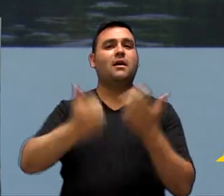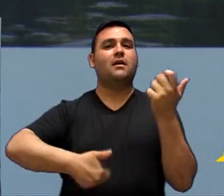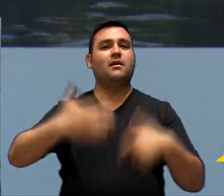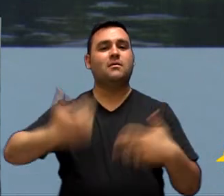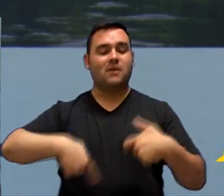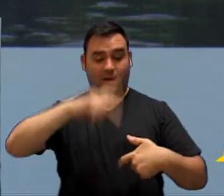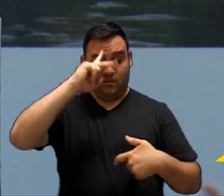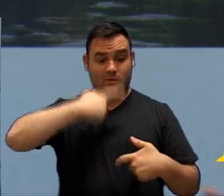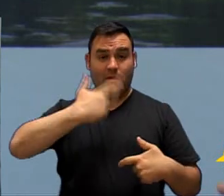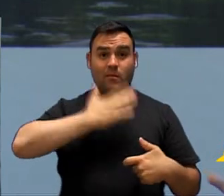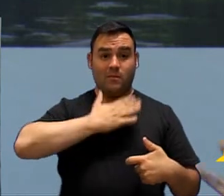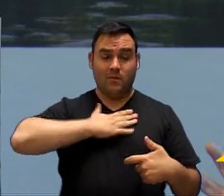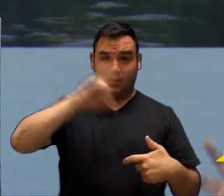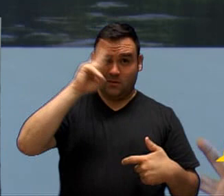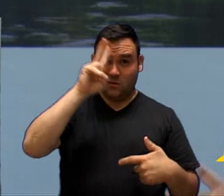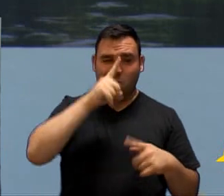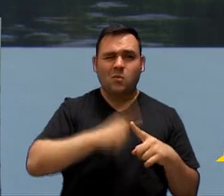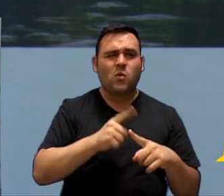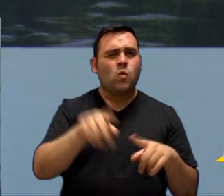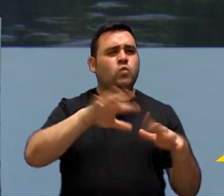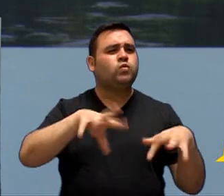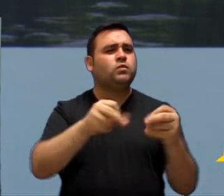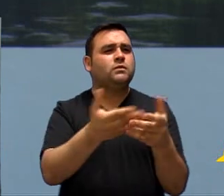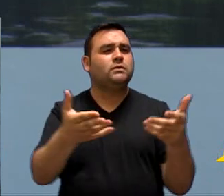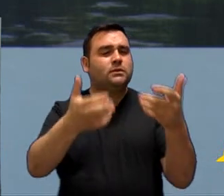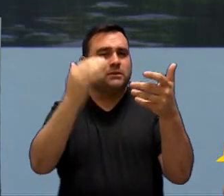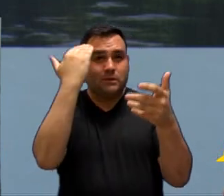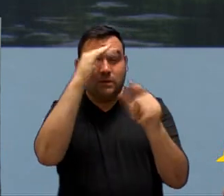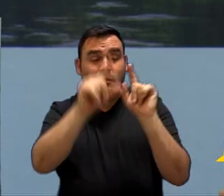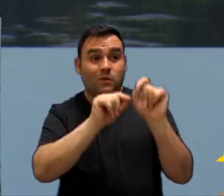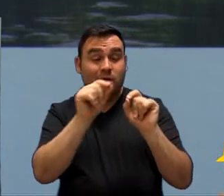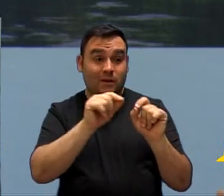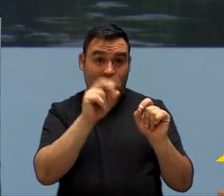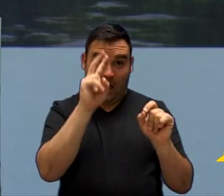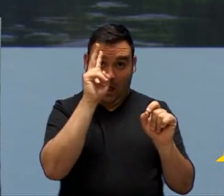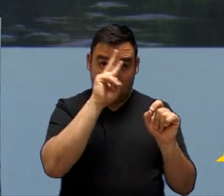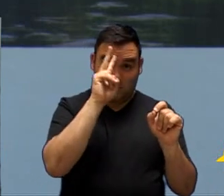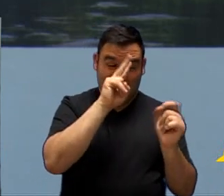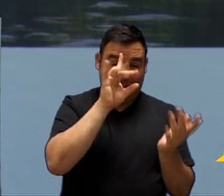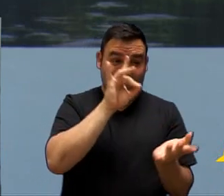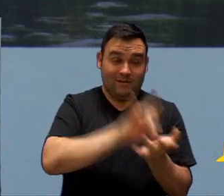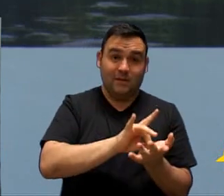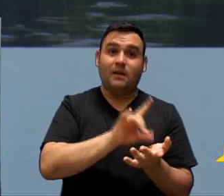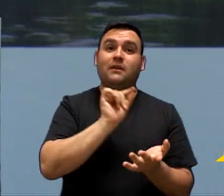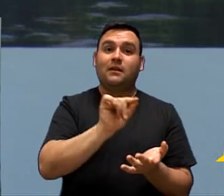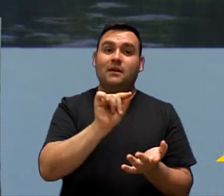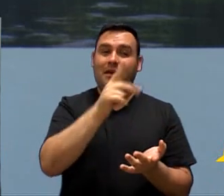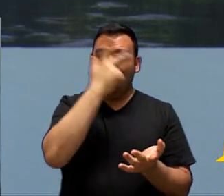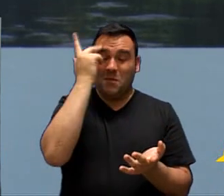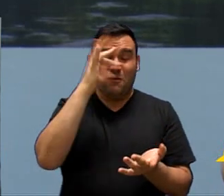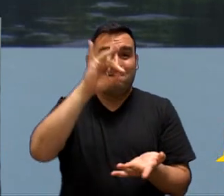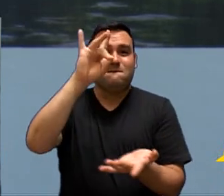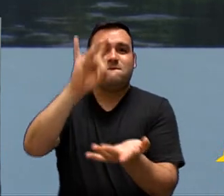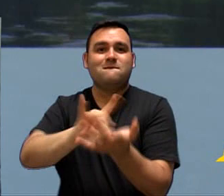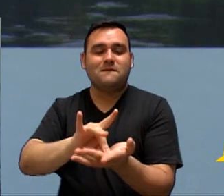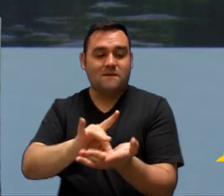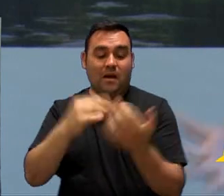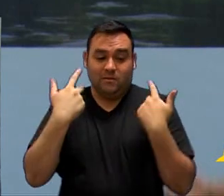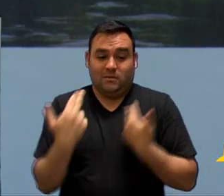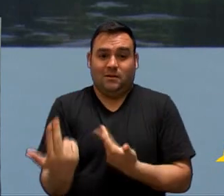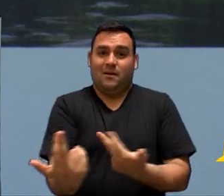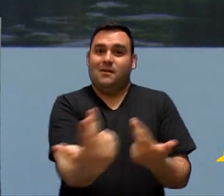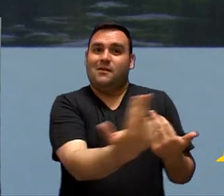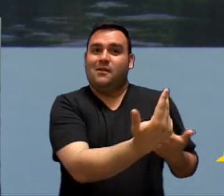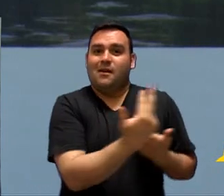história pessoal, mas sim para que vocês entendam que quem faz a história de fato são pessoas reais, né, de carne e osso, como